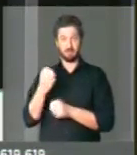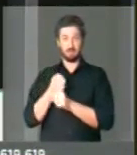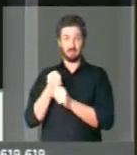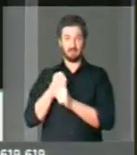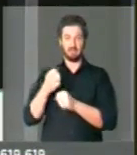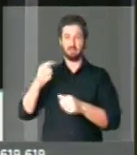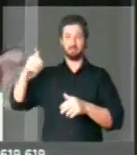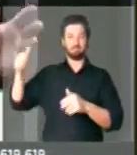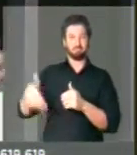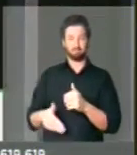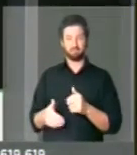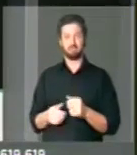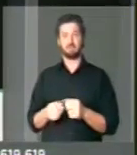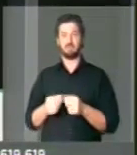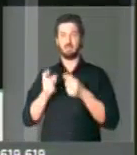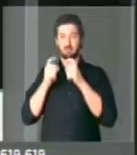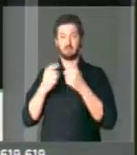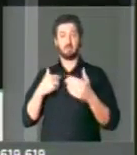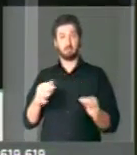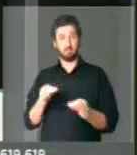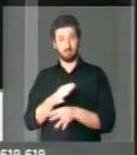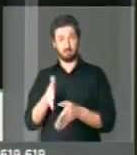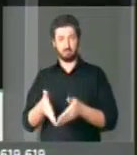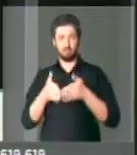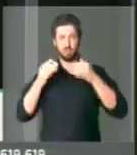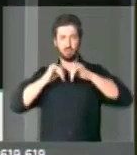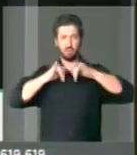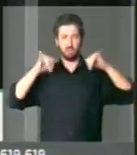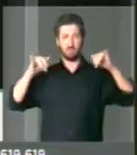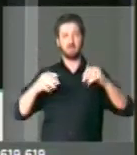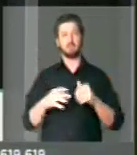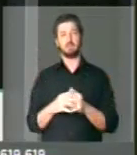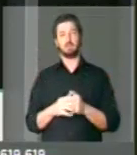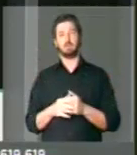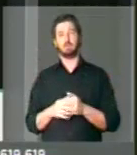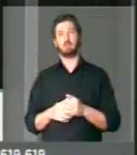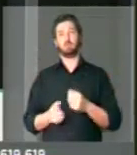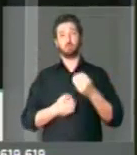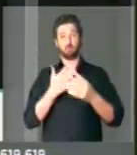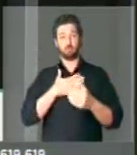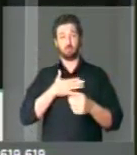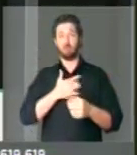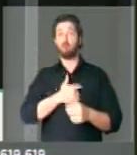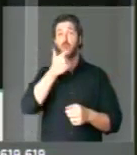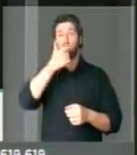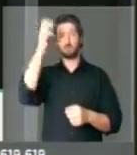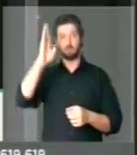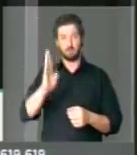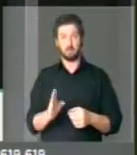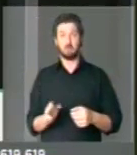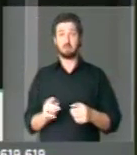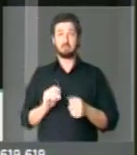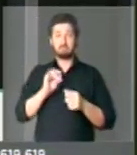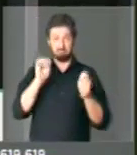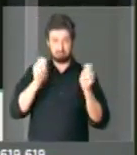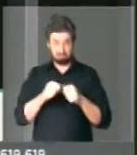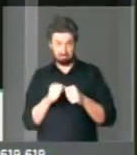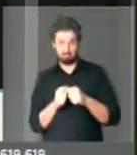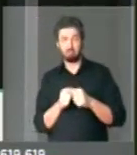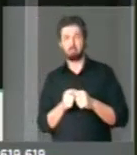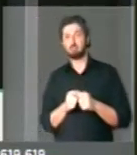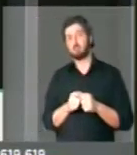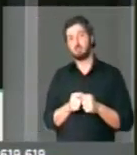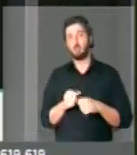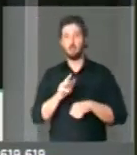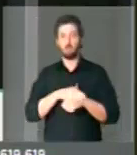anos de desgoverno. Então, senhor presidente, quero aqui encerrar, pedir a divulgação desse discurso na Voz do Brasil e, se possível, passar